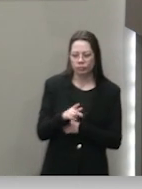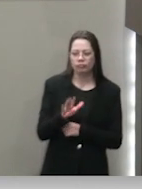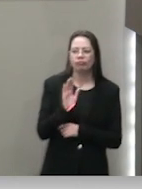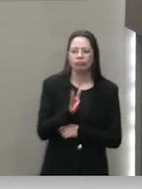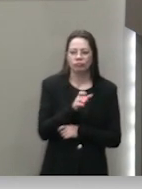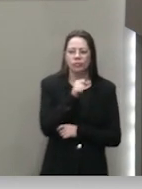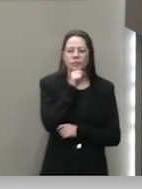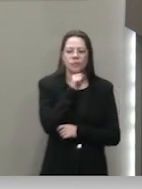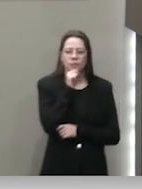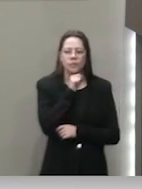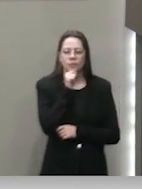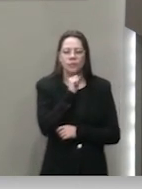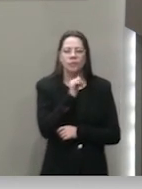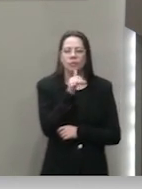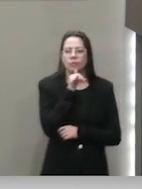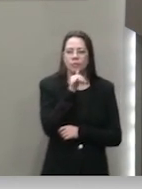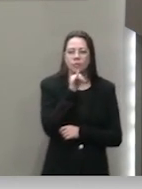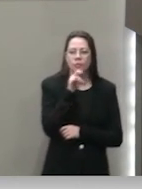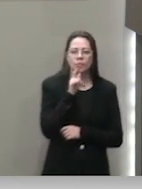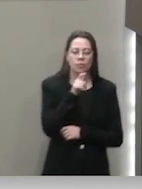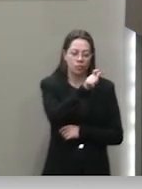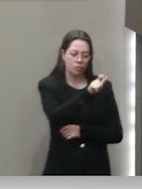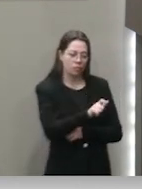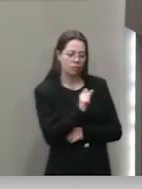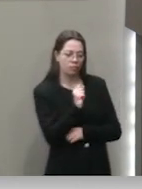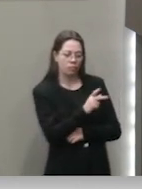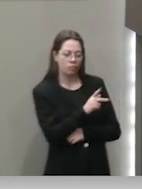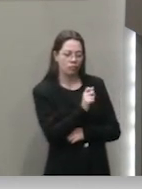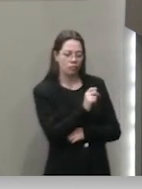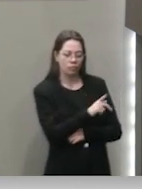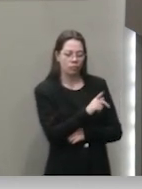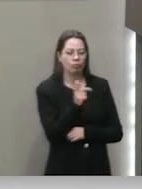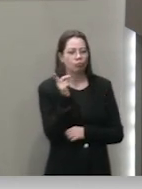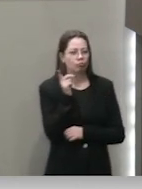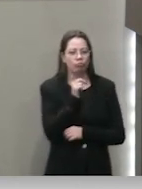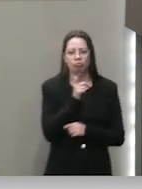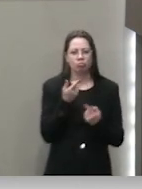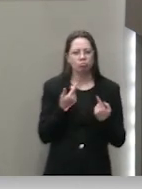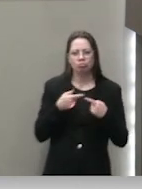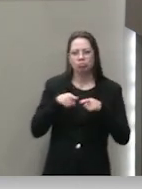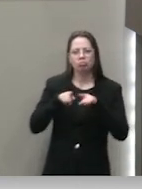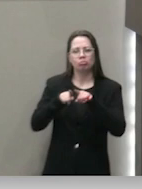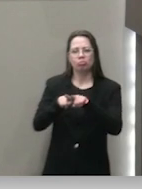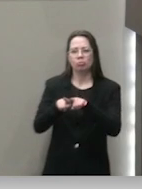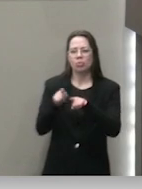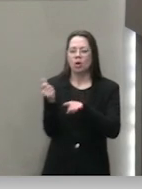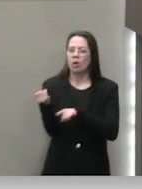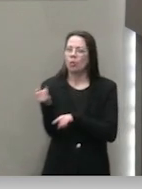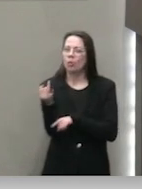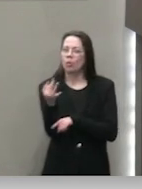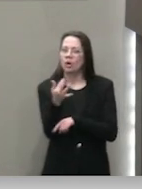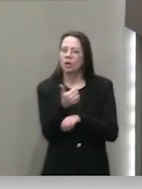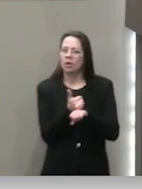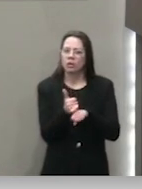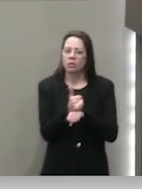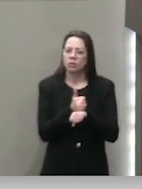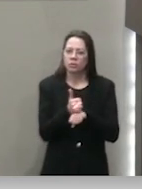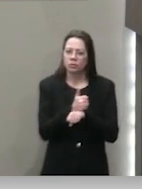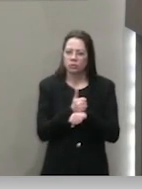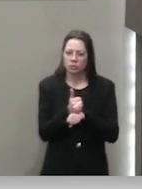ou seja, quem está se aposentando não está entrando o mesmo número de profissionais conforme